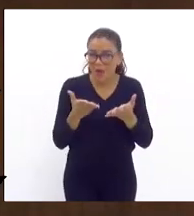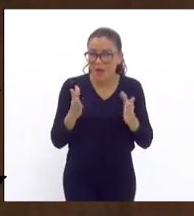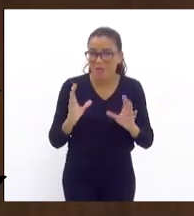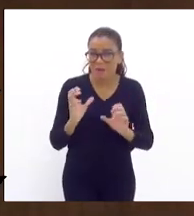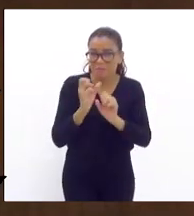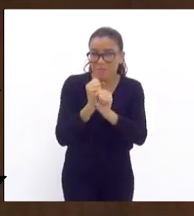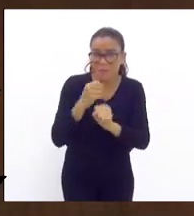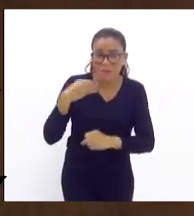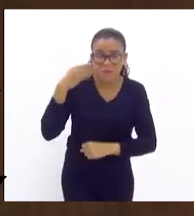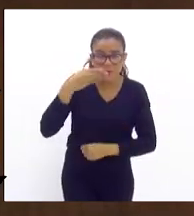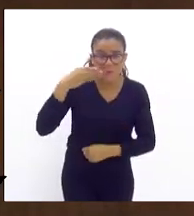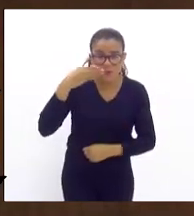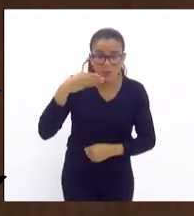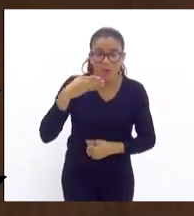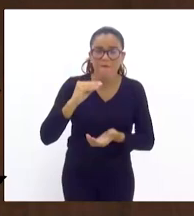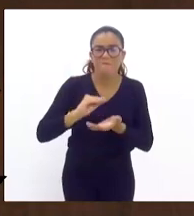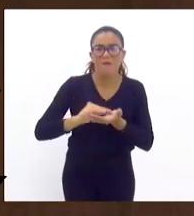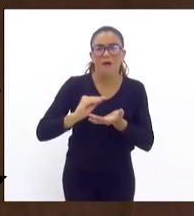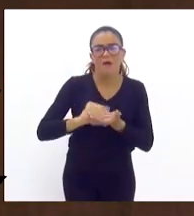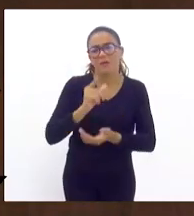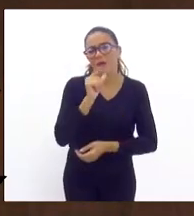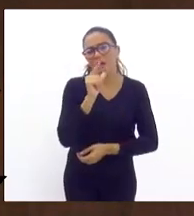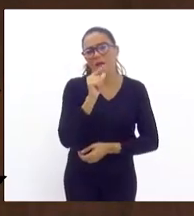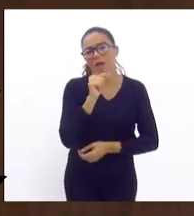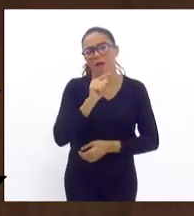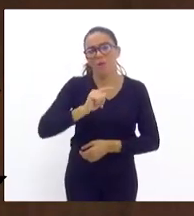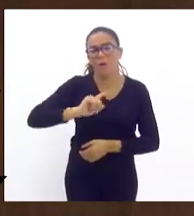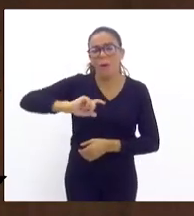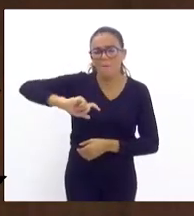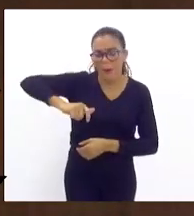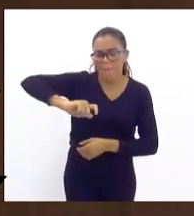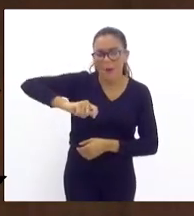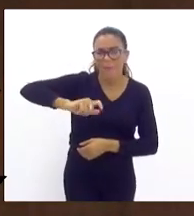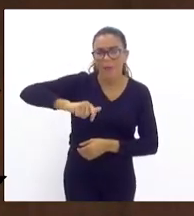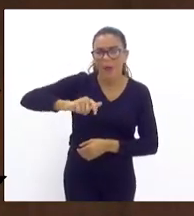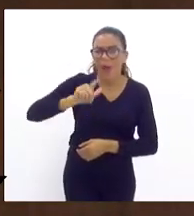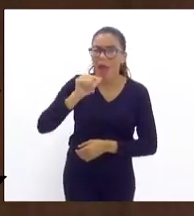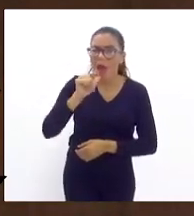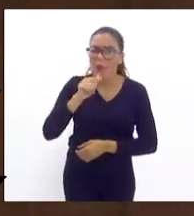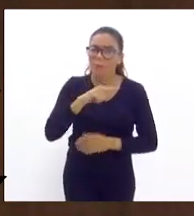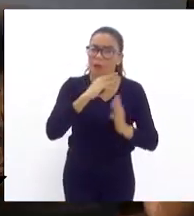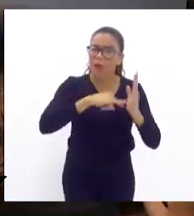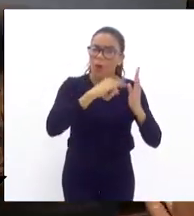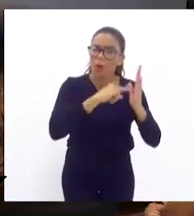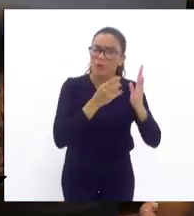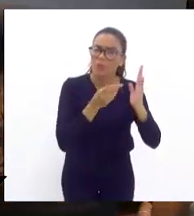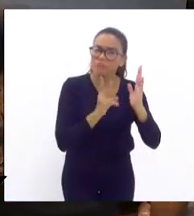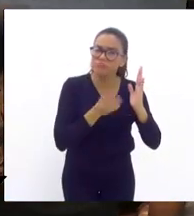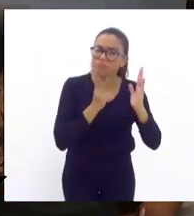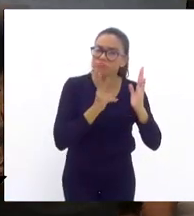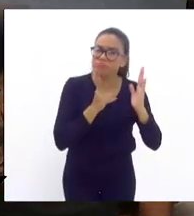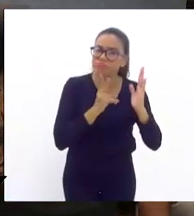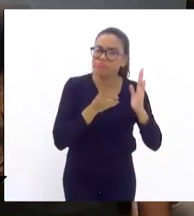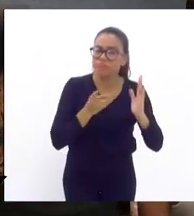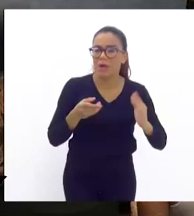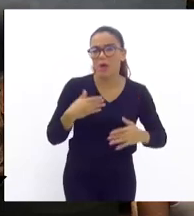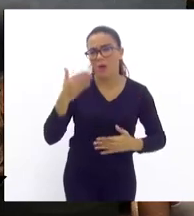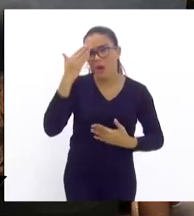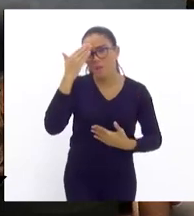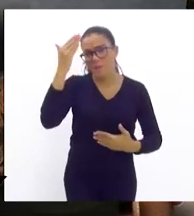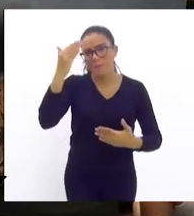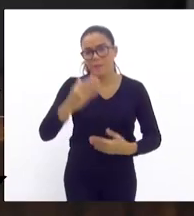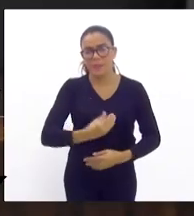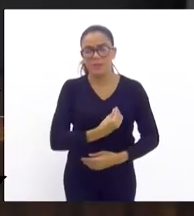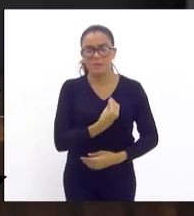realmente, a questão da falta de água sem faltar a conta, né? Obrigado. Obrigado, senhor Licínio, pela participação. Vamos